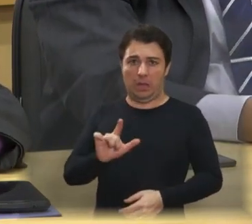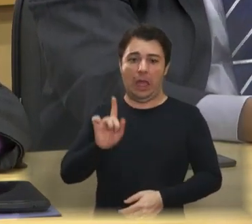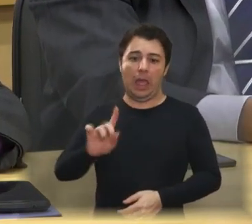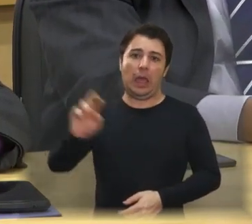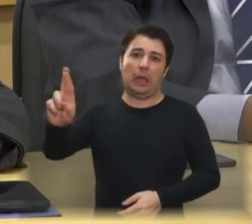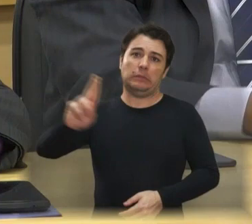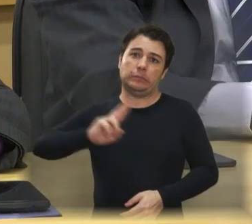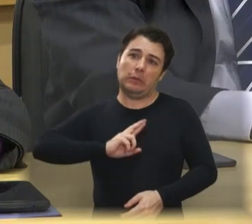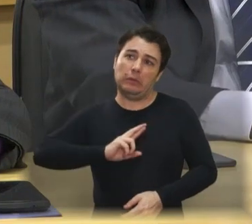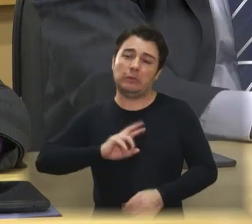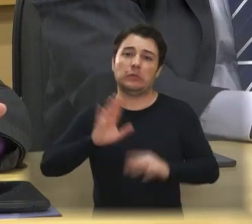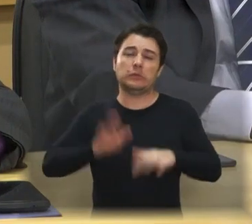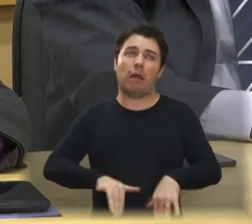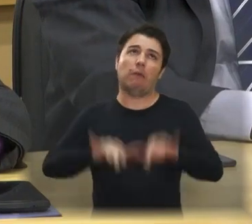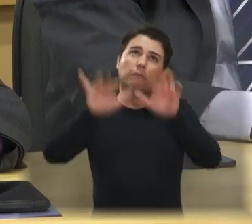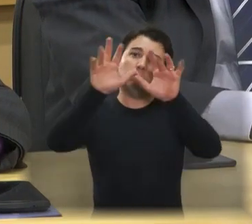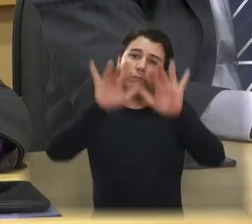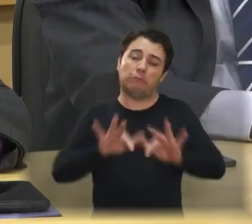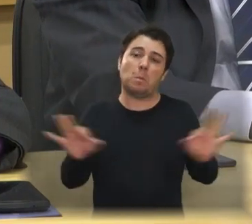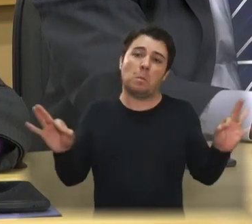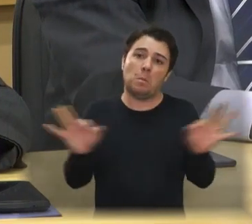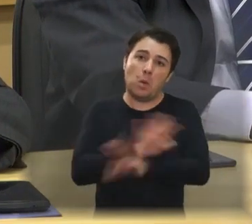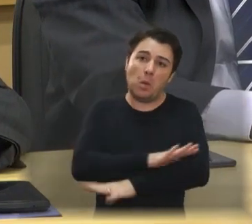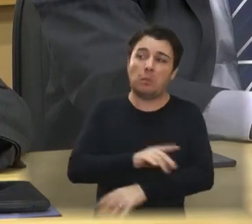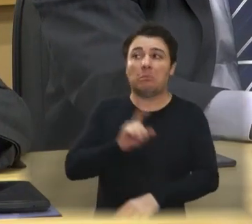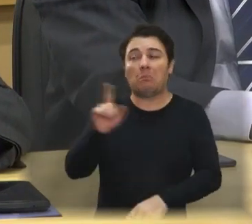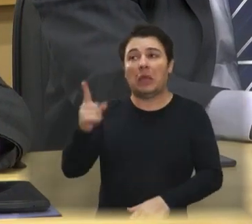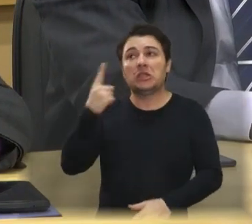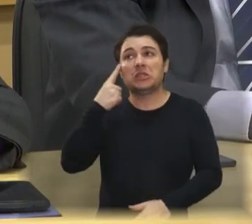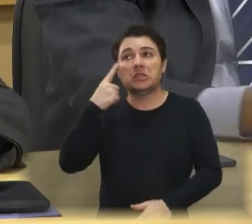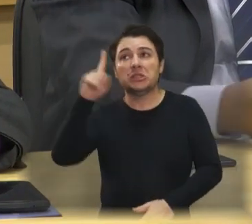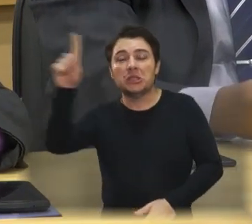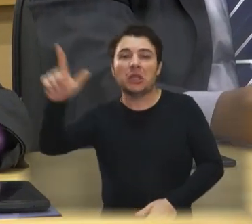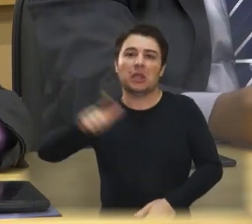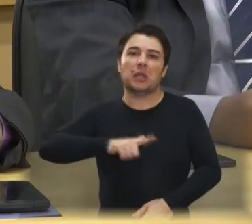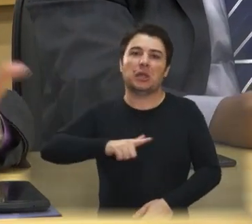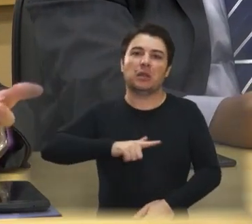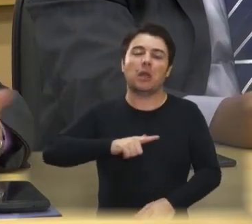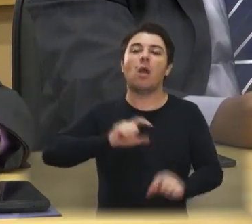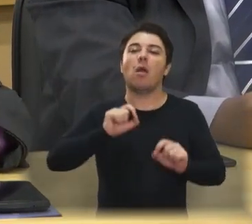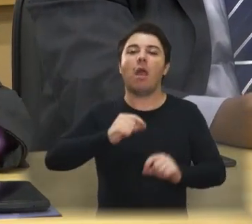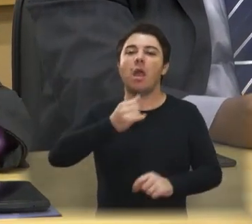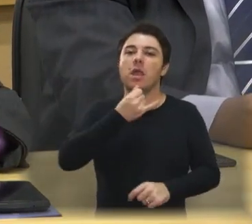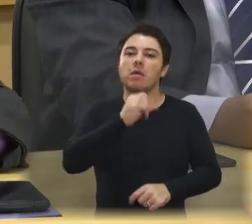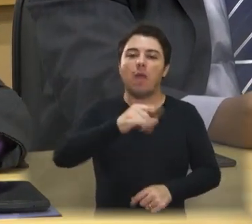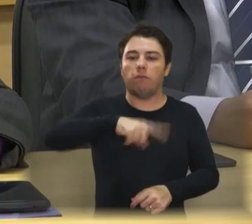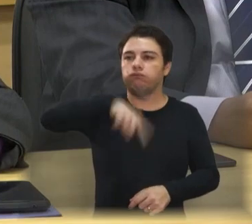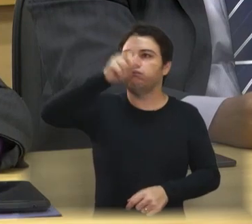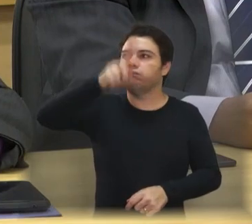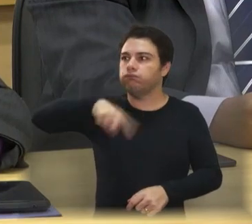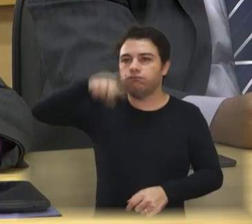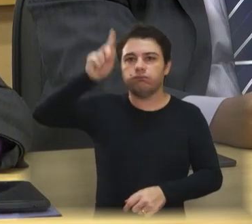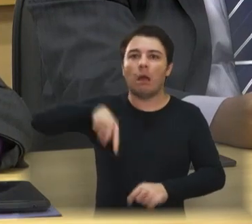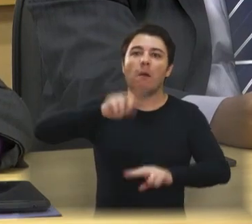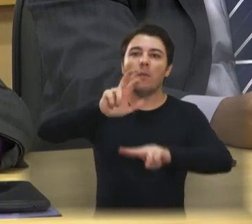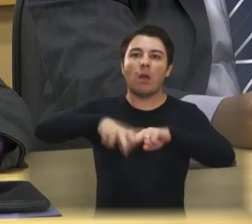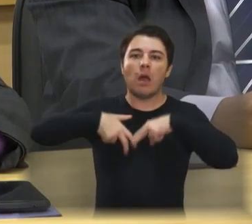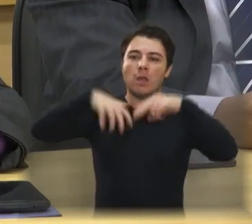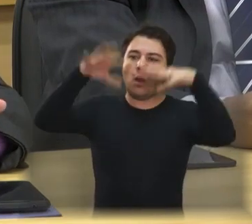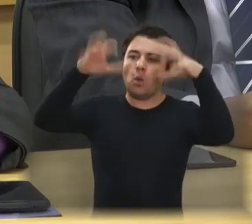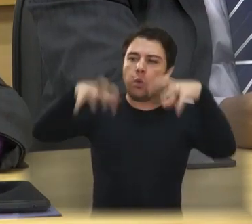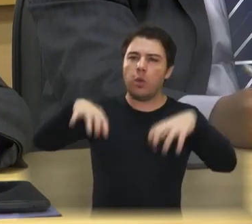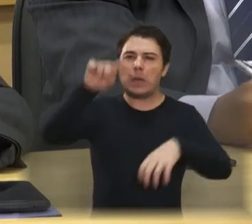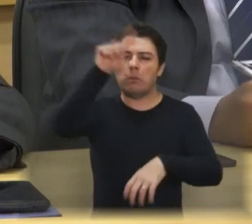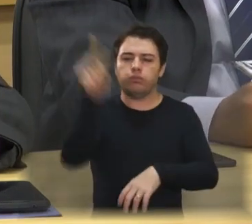respostas prontas né são formulários prontos dizendo que naquele dia teve uma oscilação de energia porque teve um raio porque teve uma chuva né